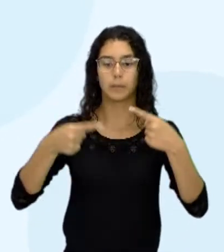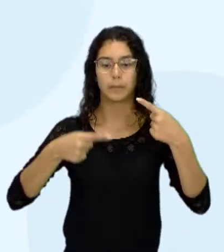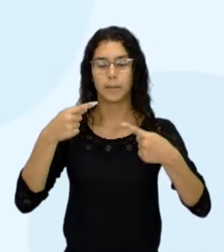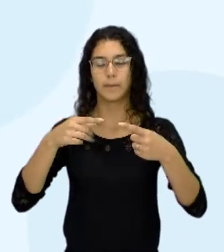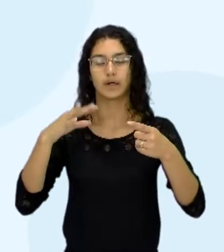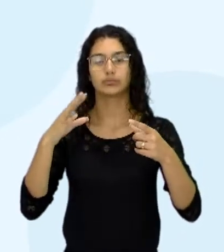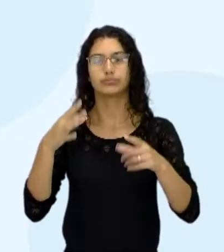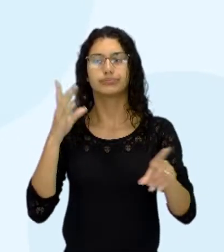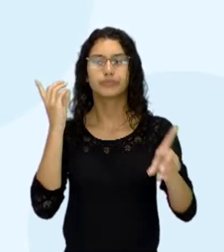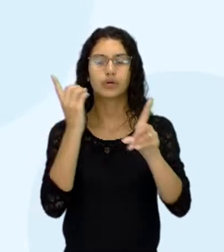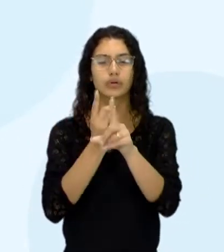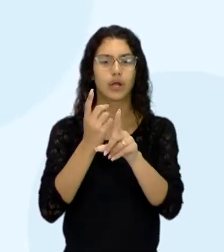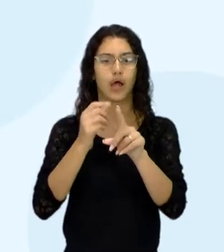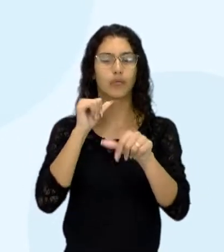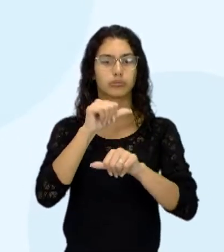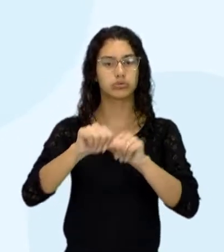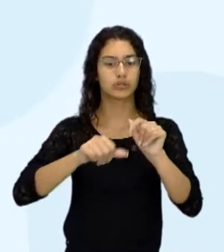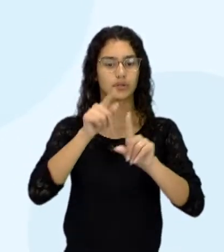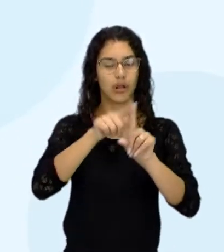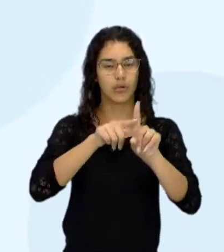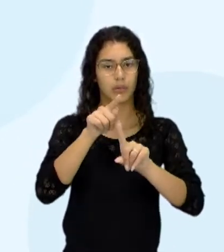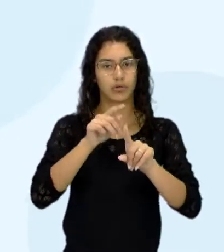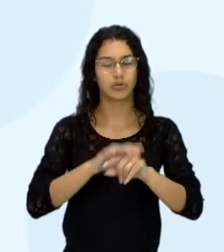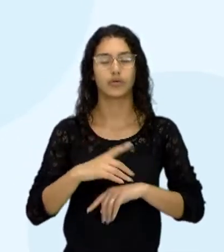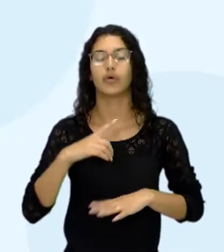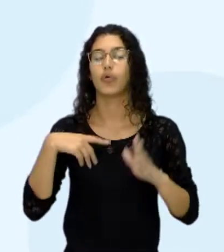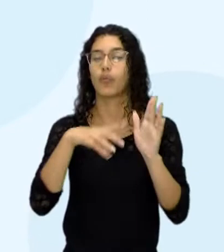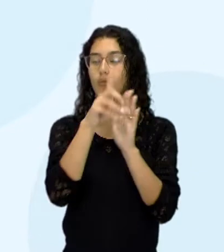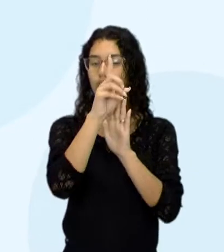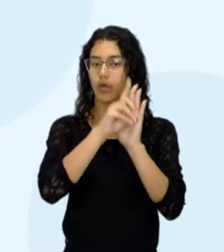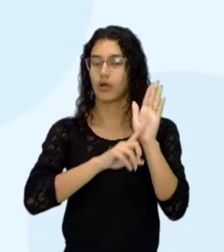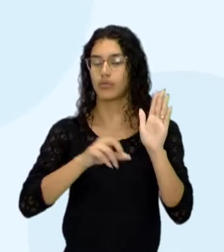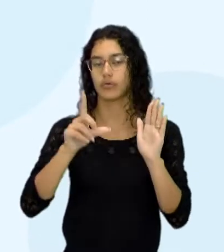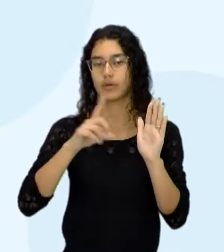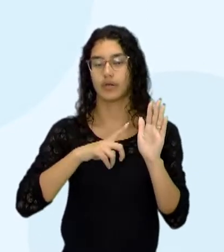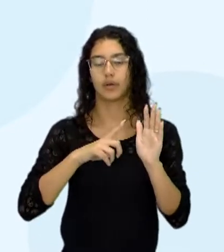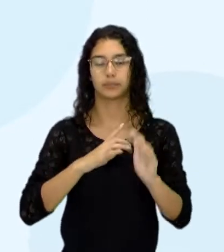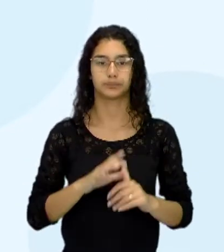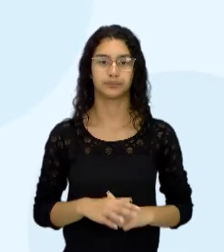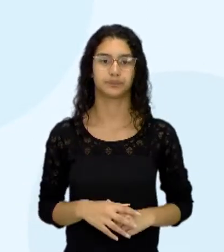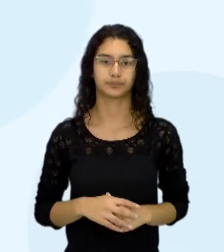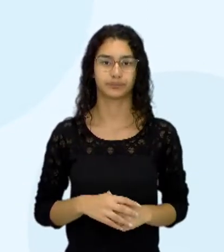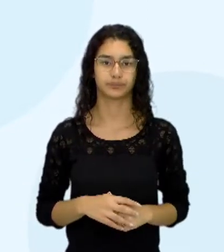São Paulo, né? E aí vamos ver quais são os dados que eles levantaram.